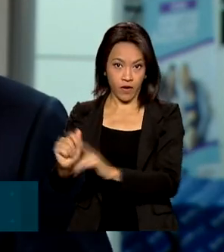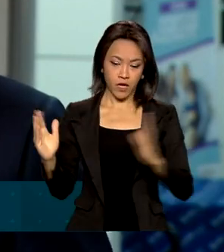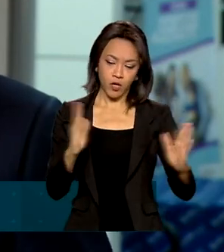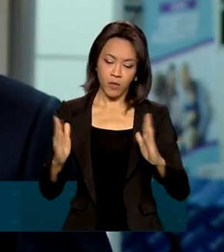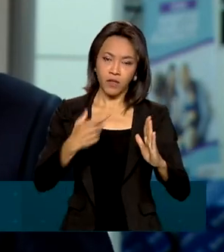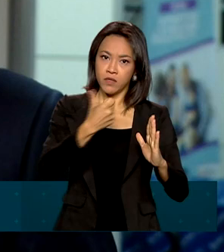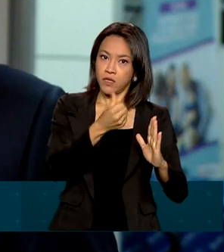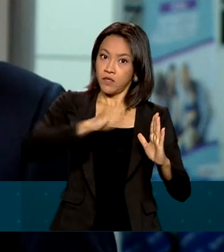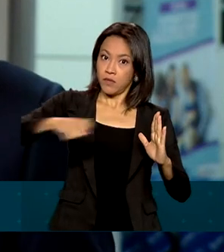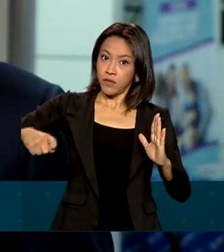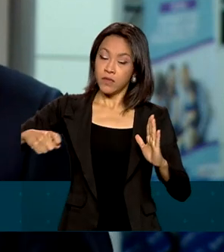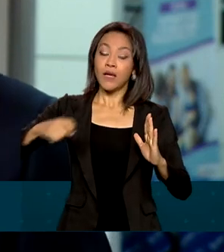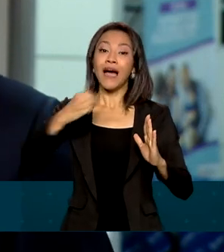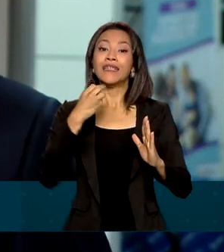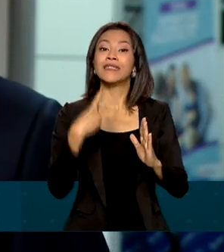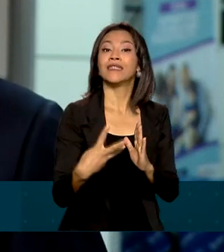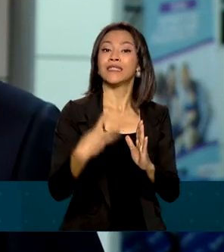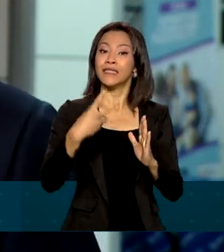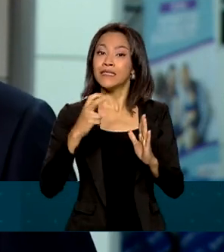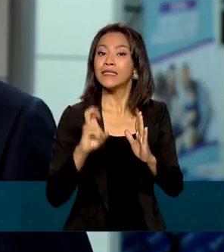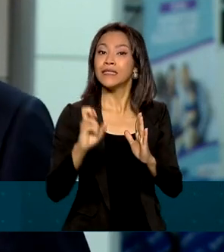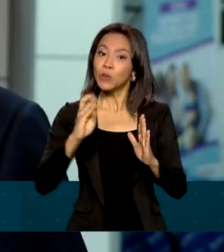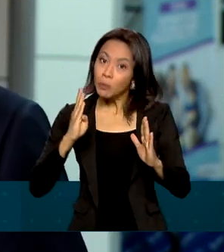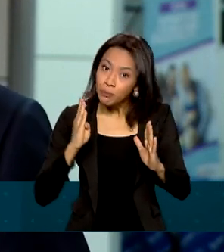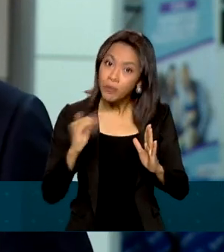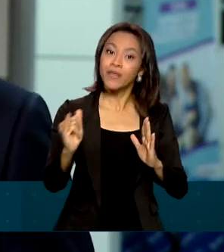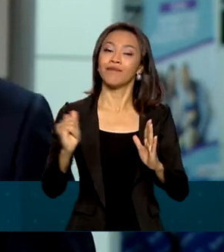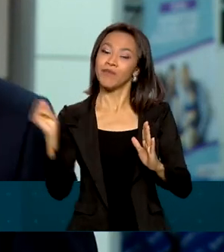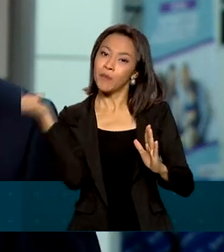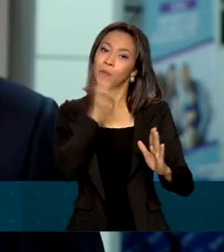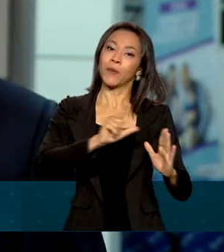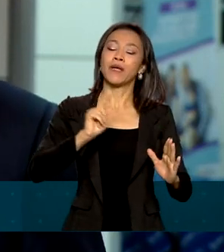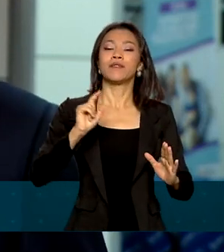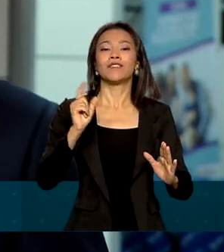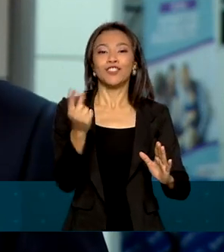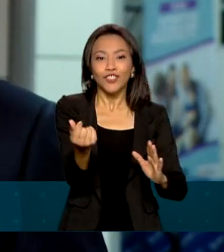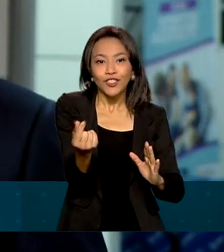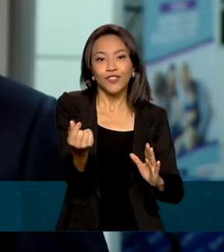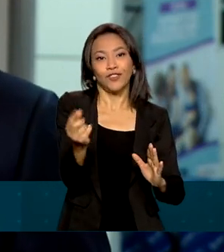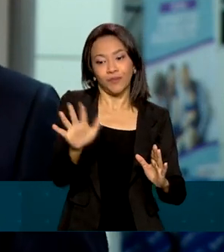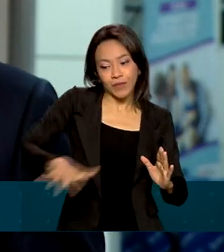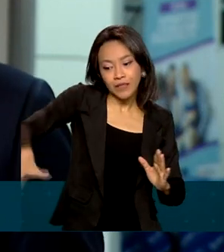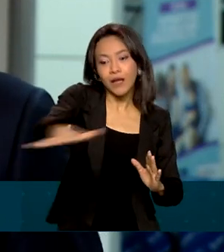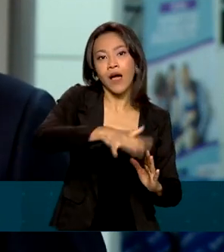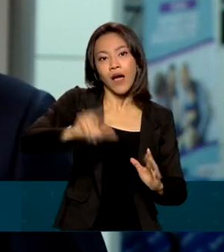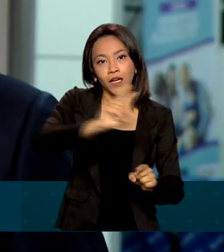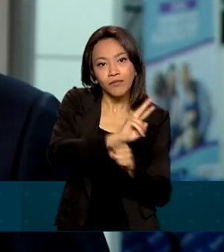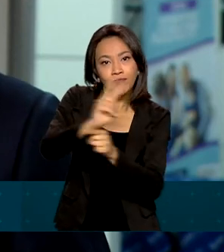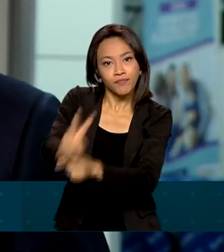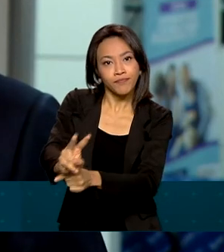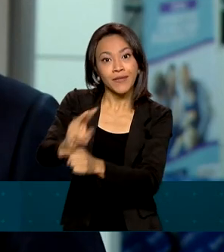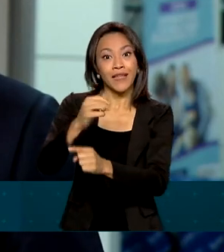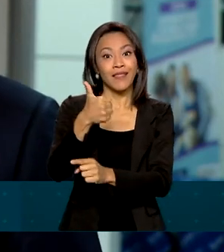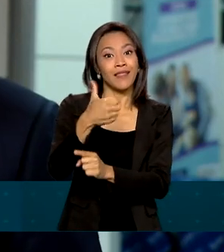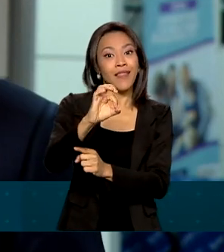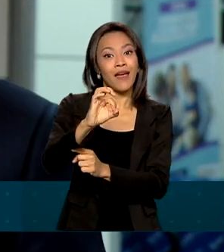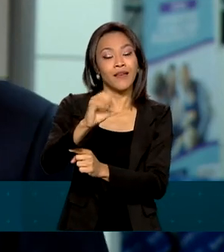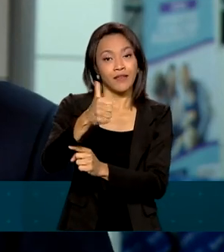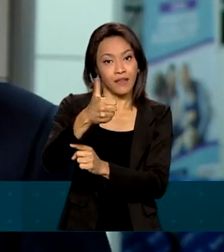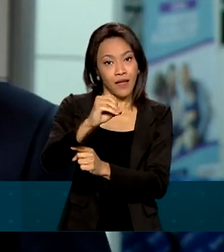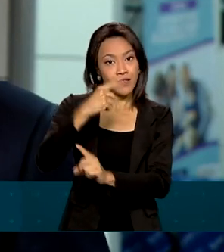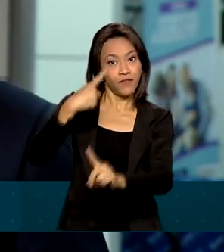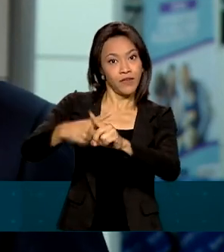há 35 bilhões de reais de crédito no agronegócio 10 vezes maior